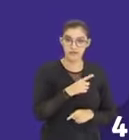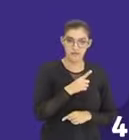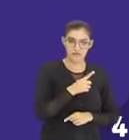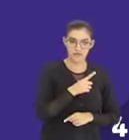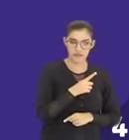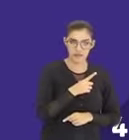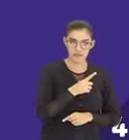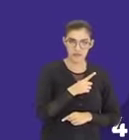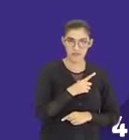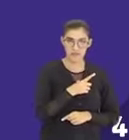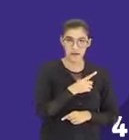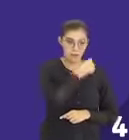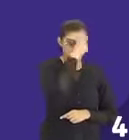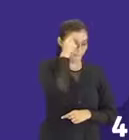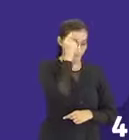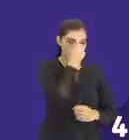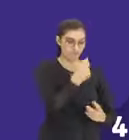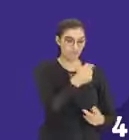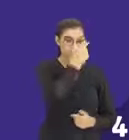sujeito, né?